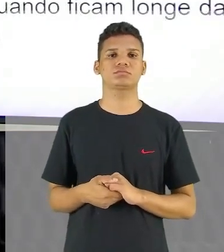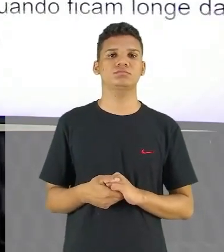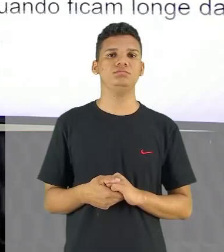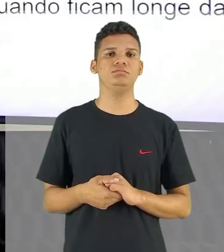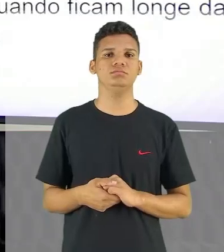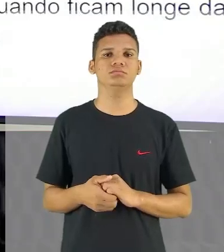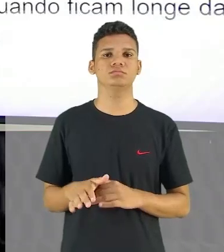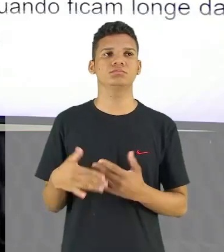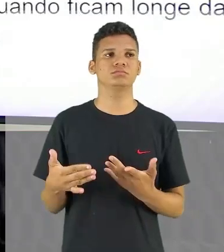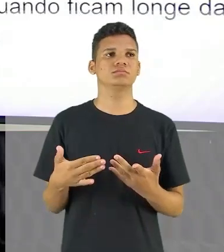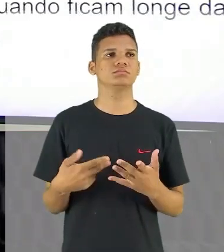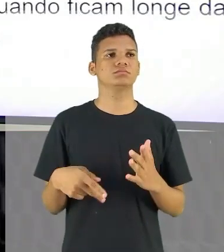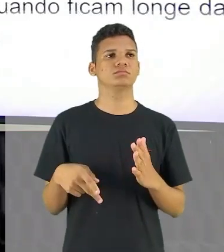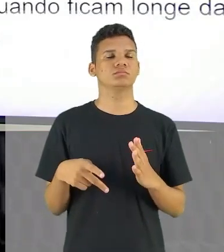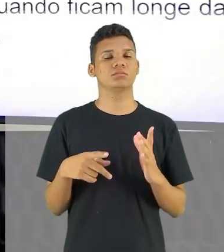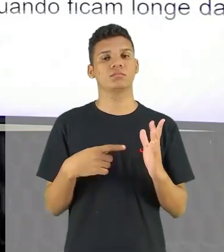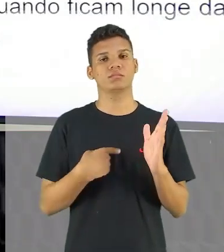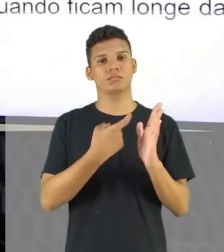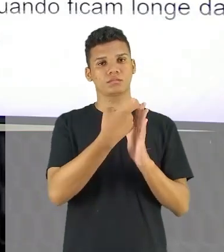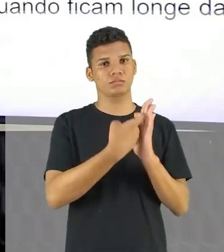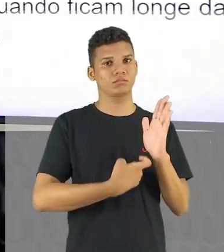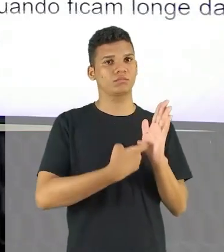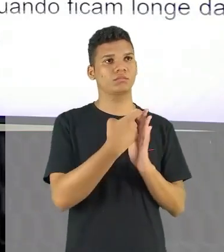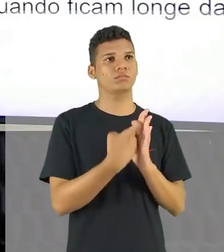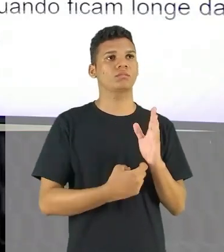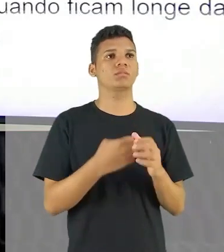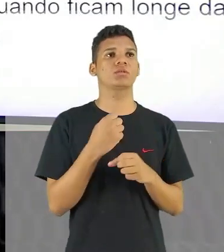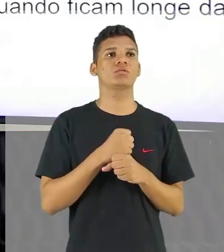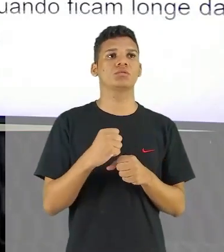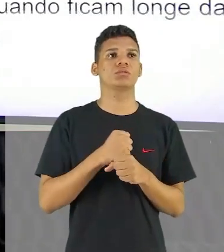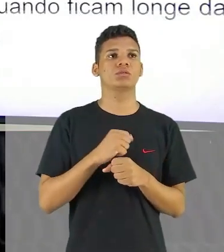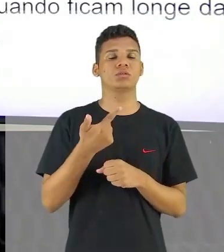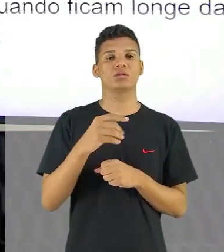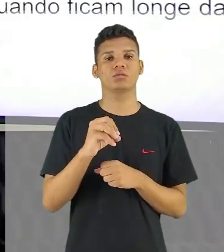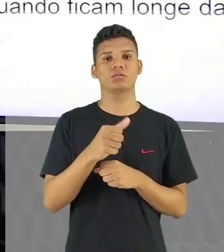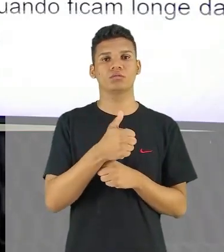Astúcia de caçador. Isso aqui já é de 2018.